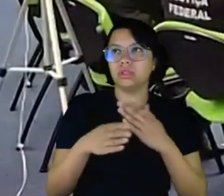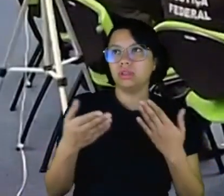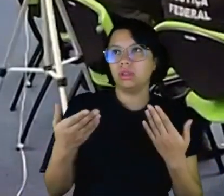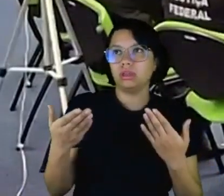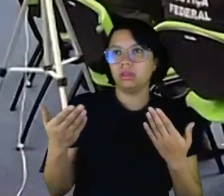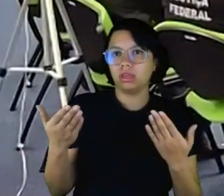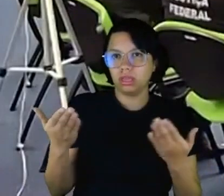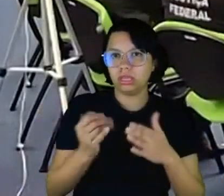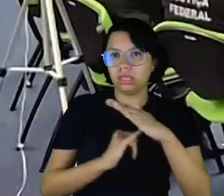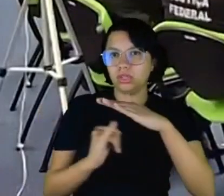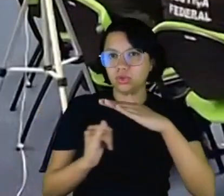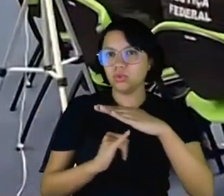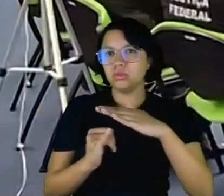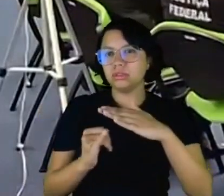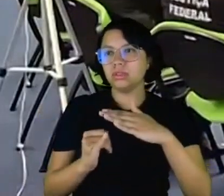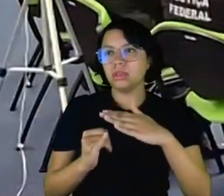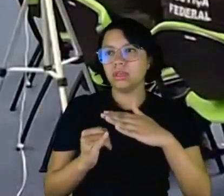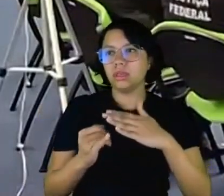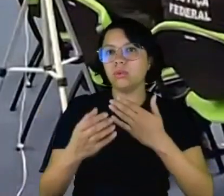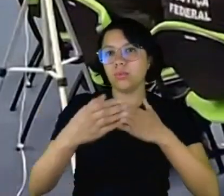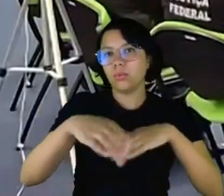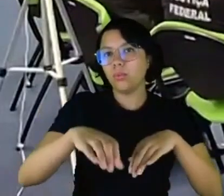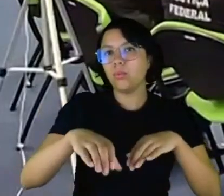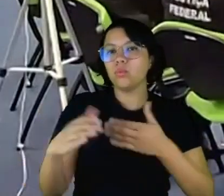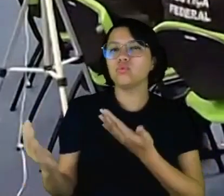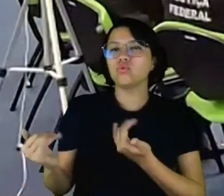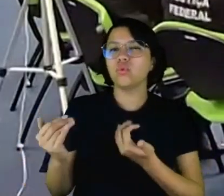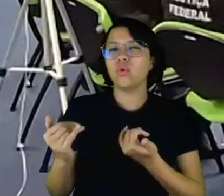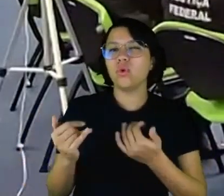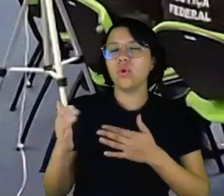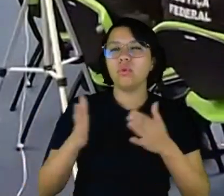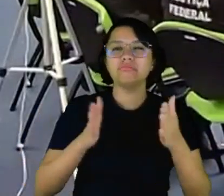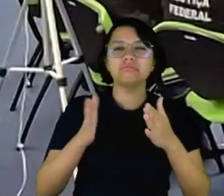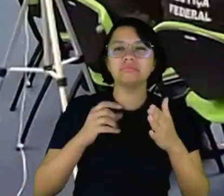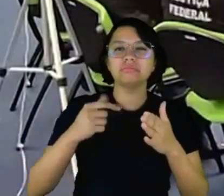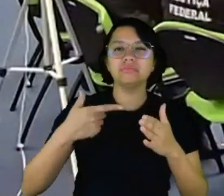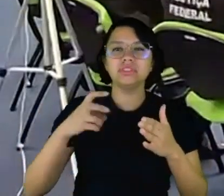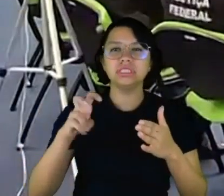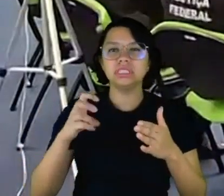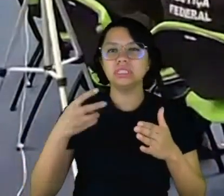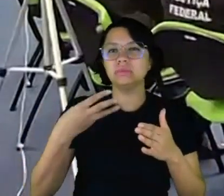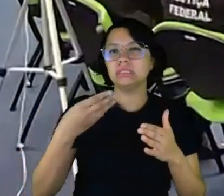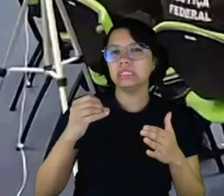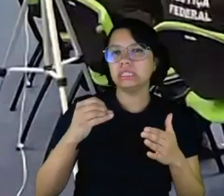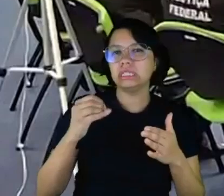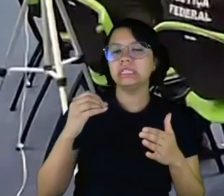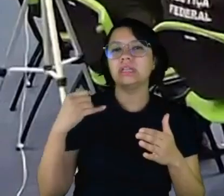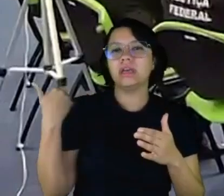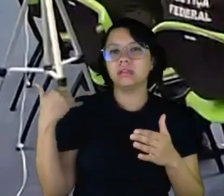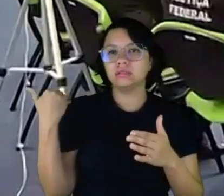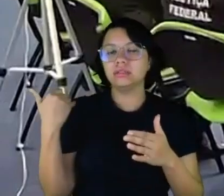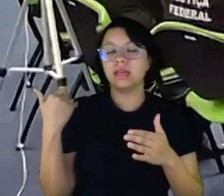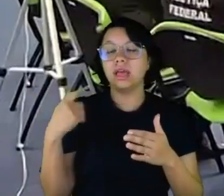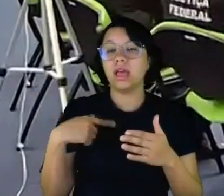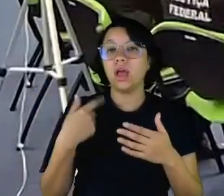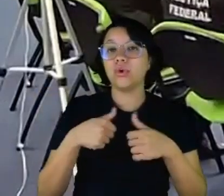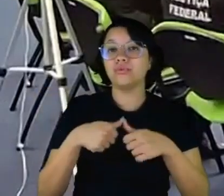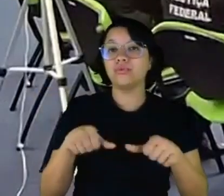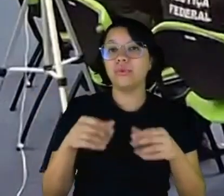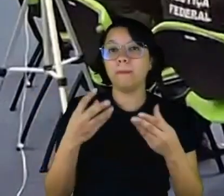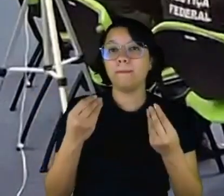aqui na instituição, né? Através de concursos jovens, na faixa entre 25 e 30 anos, e nós ficamos muito tempo